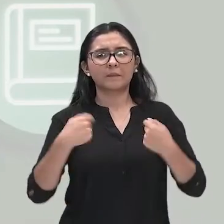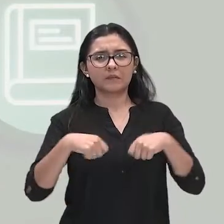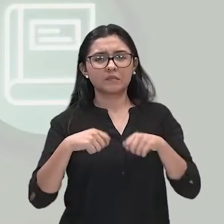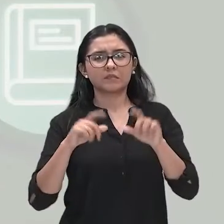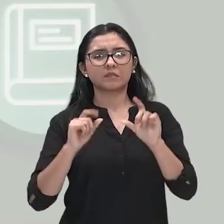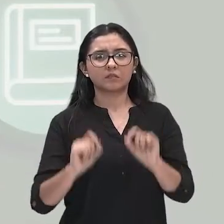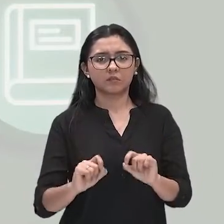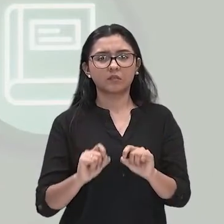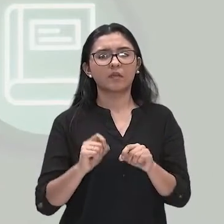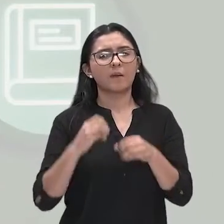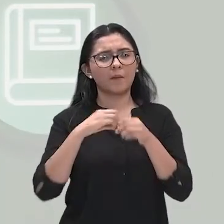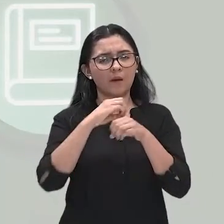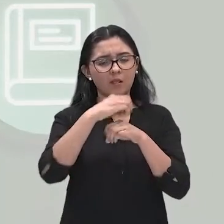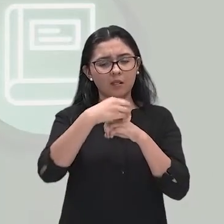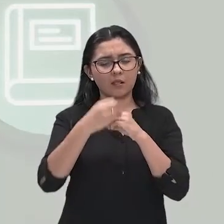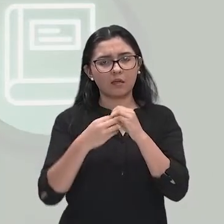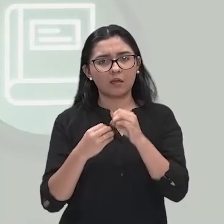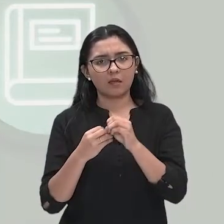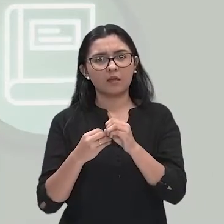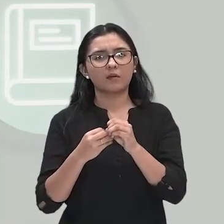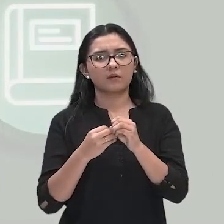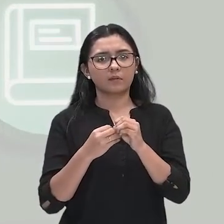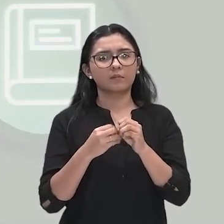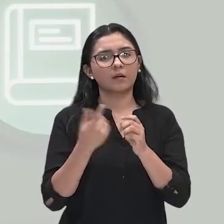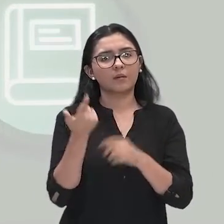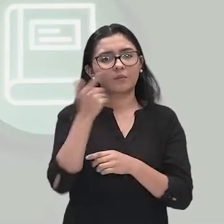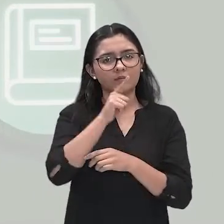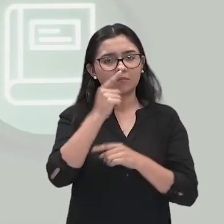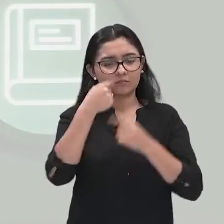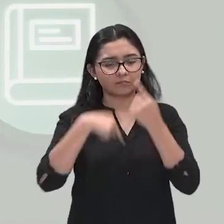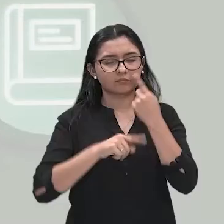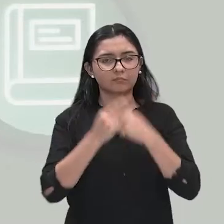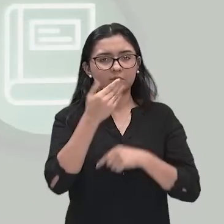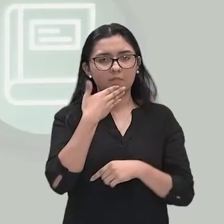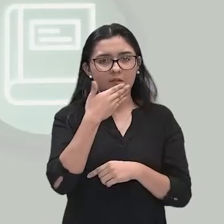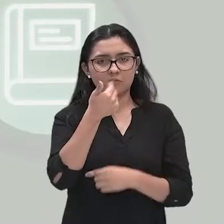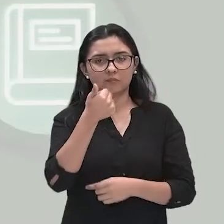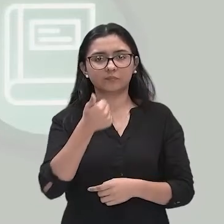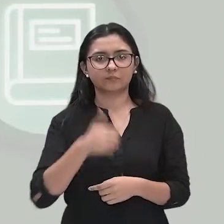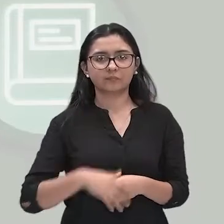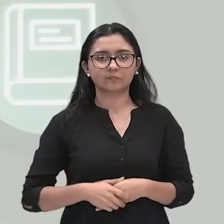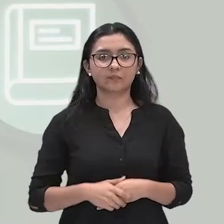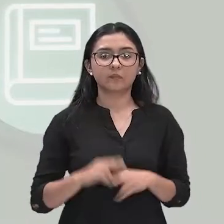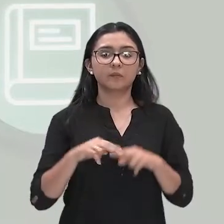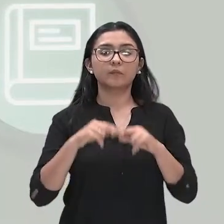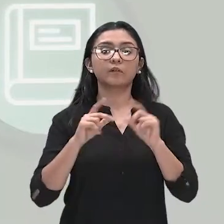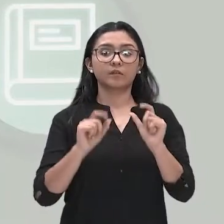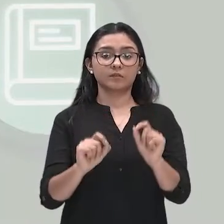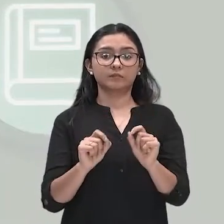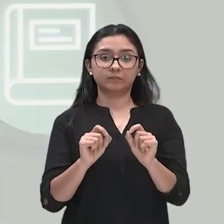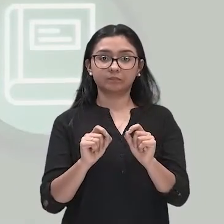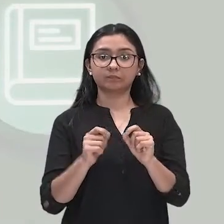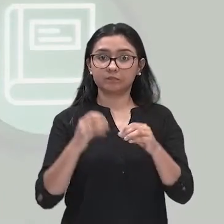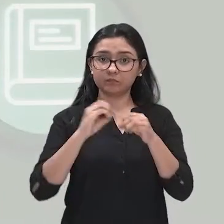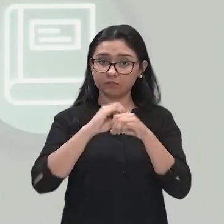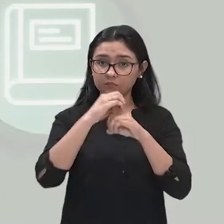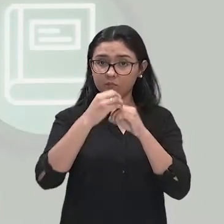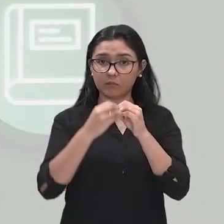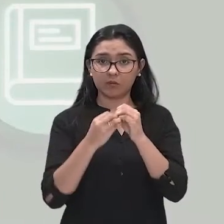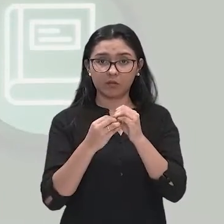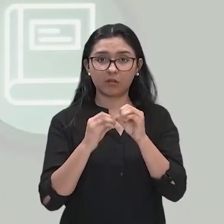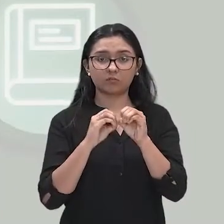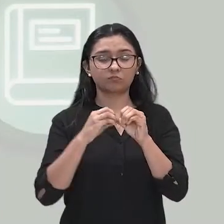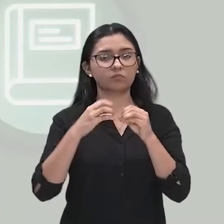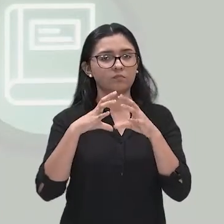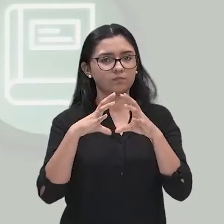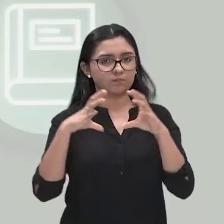toda aquela molécula para poder a digestão acontecer da melhor maneira possível, né? Porque a gente está falando de uma molécula enorme, né? Que